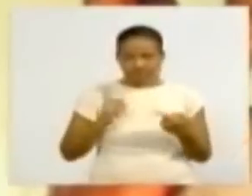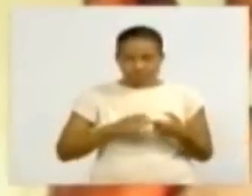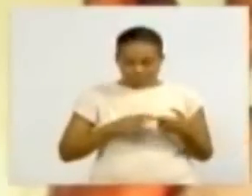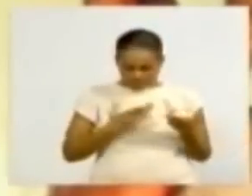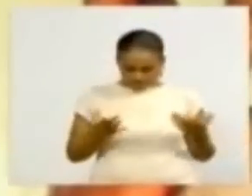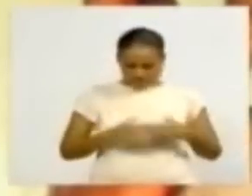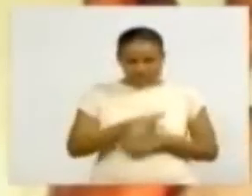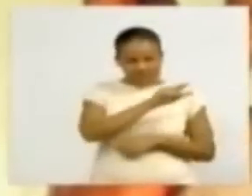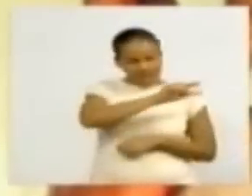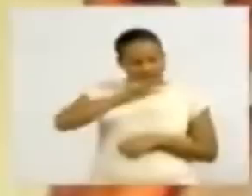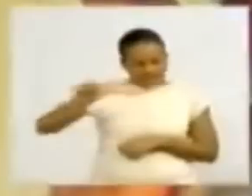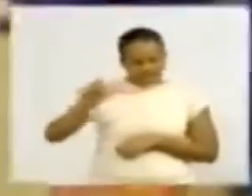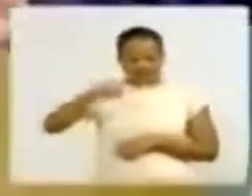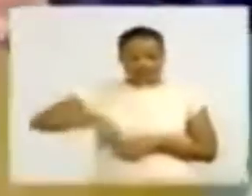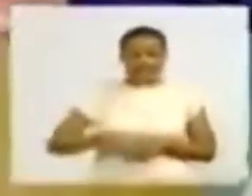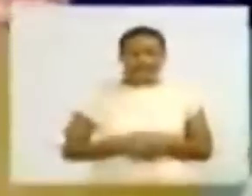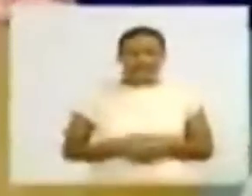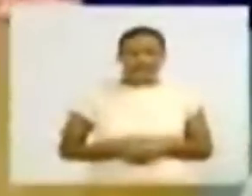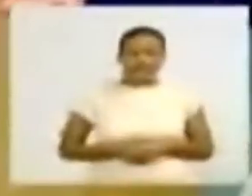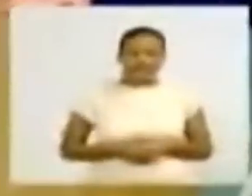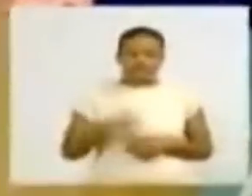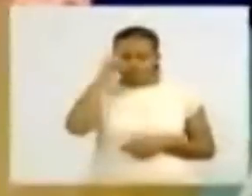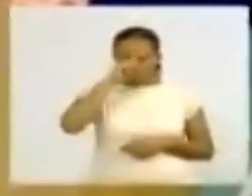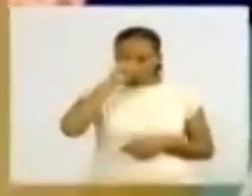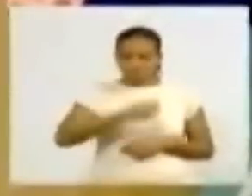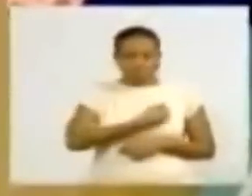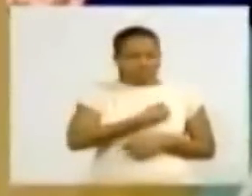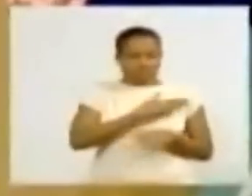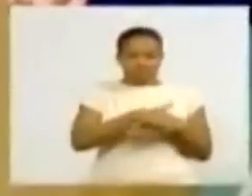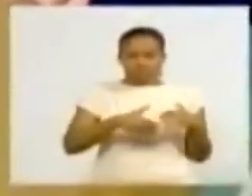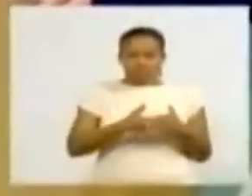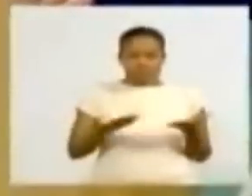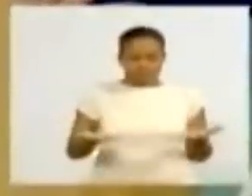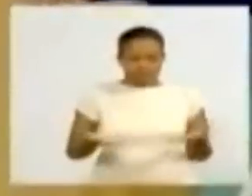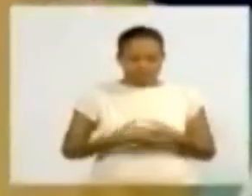Porque essa frase, ela é o contexto de uma vida inteira.